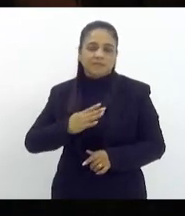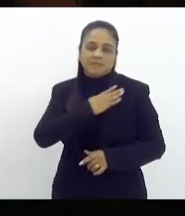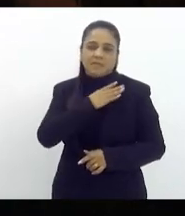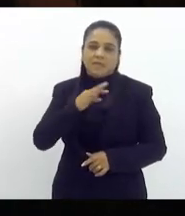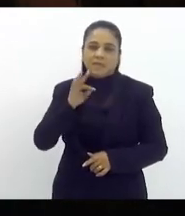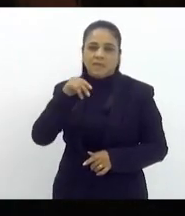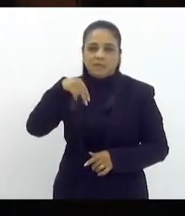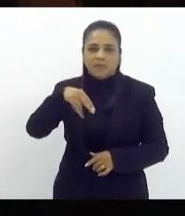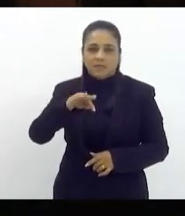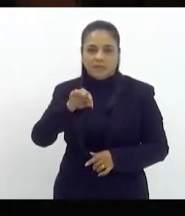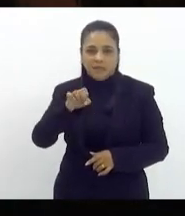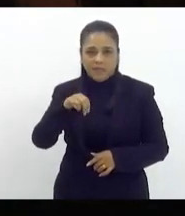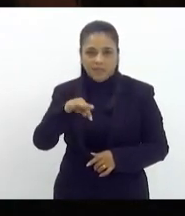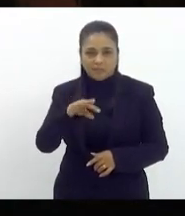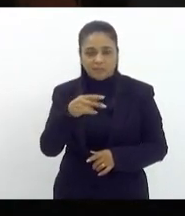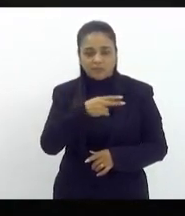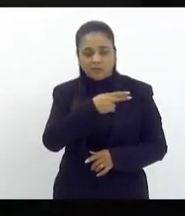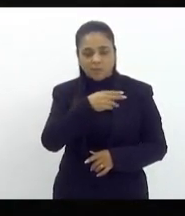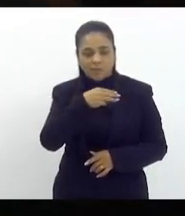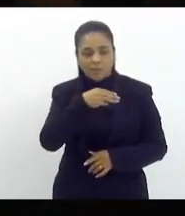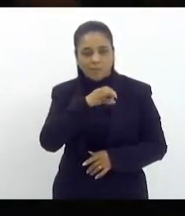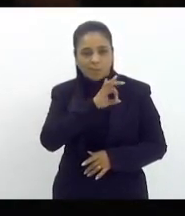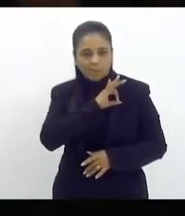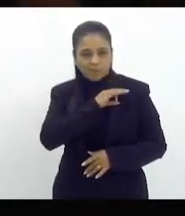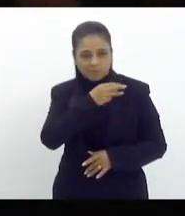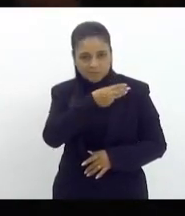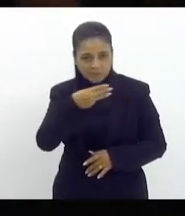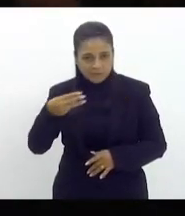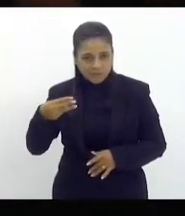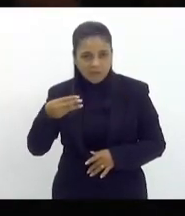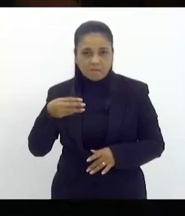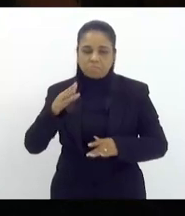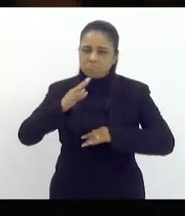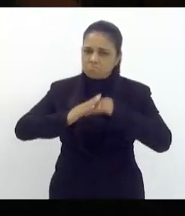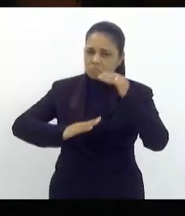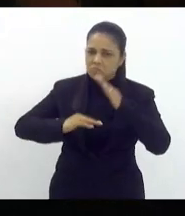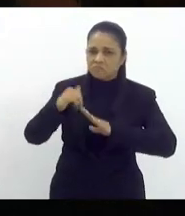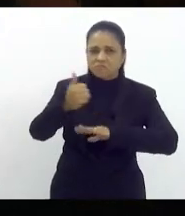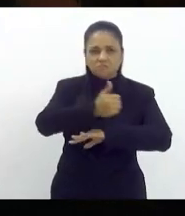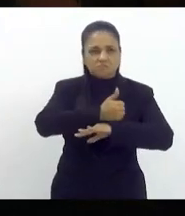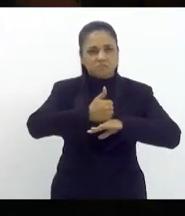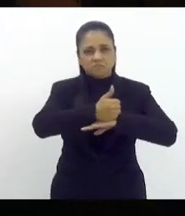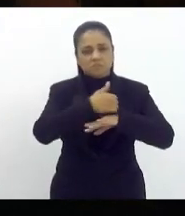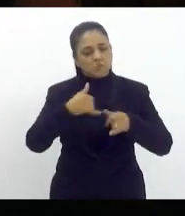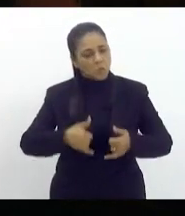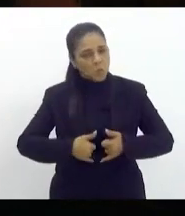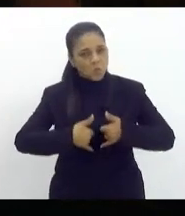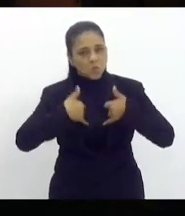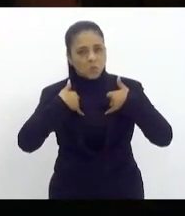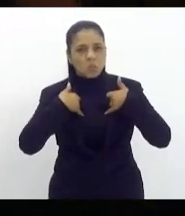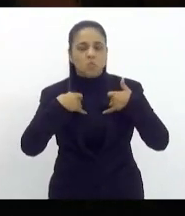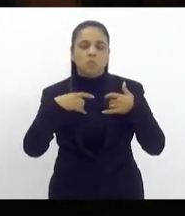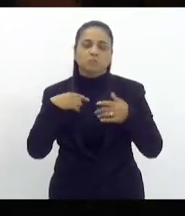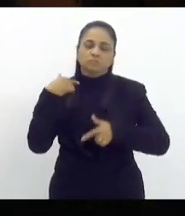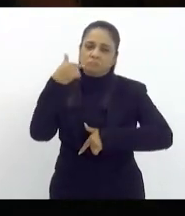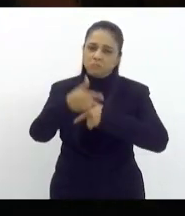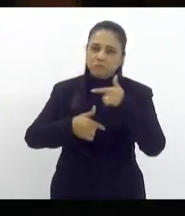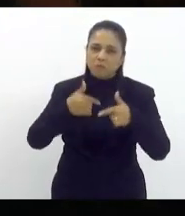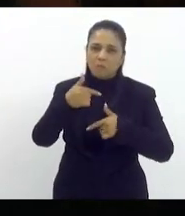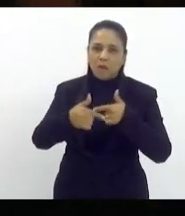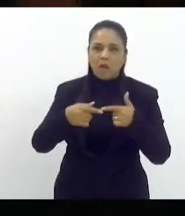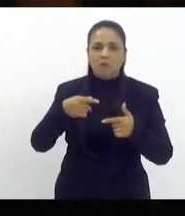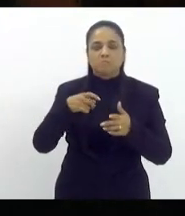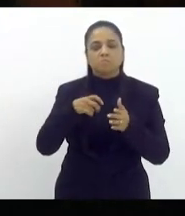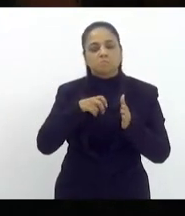Moraes da do nosso Estado uma profissional que muito nos orgulha com seu trabalho frente ao programa